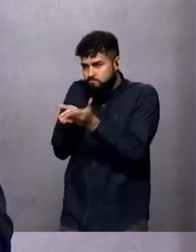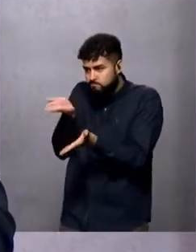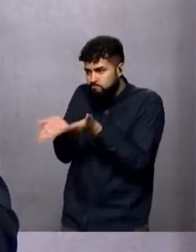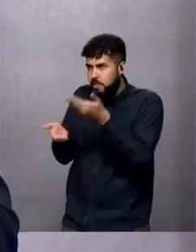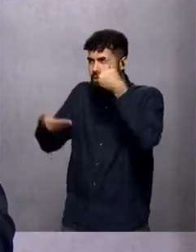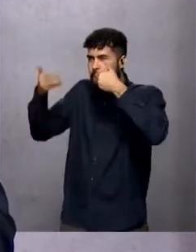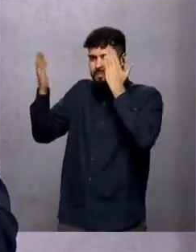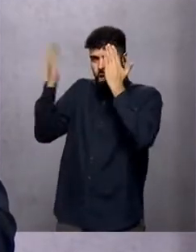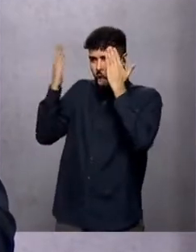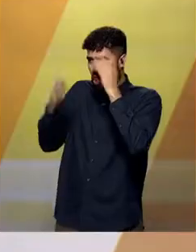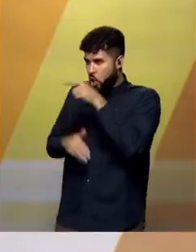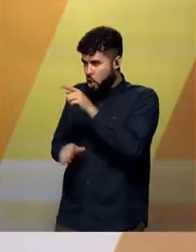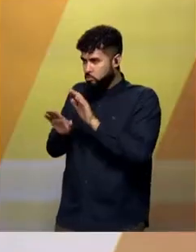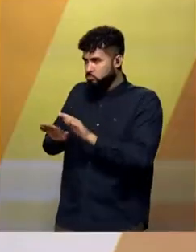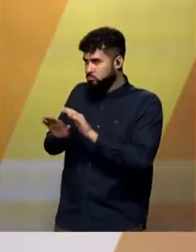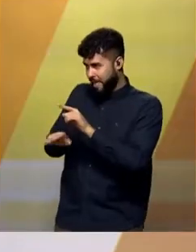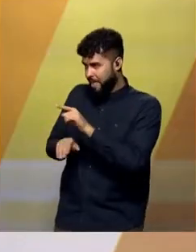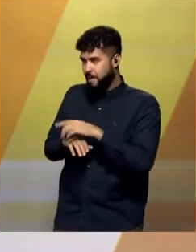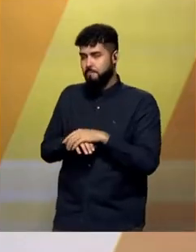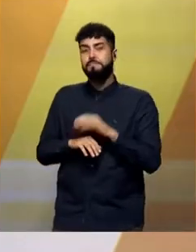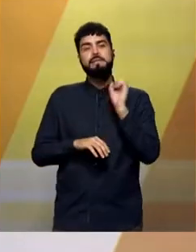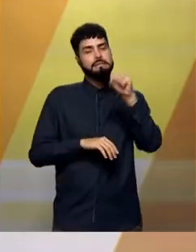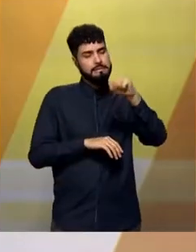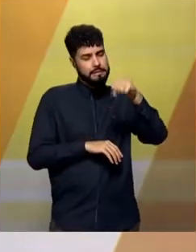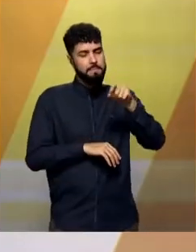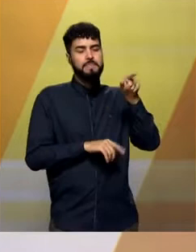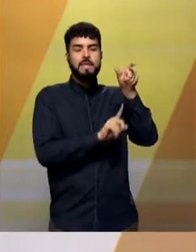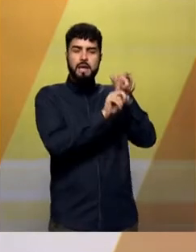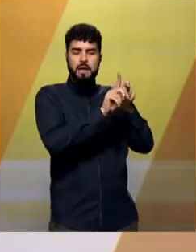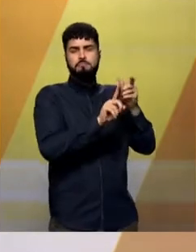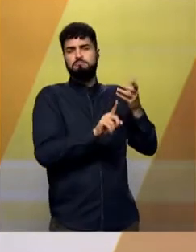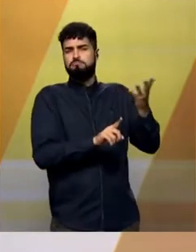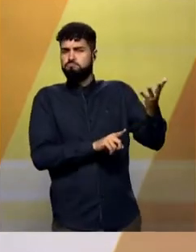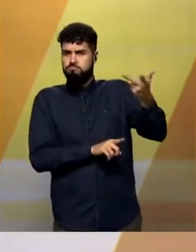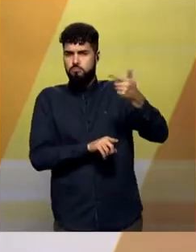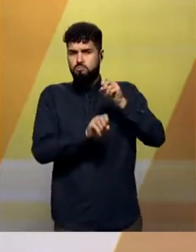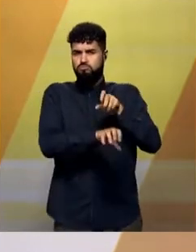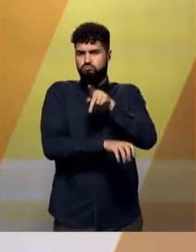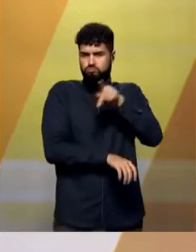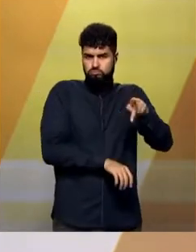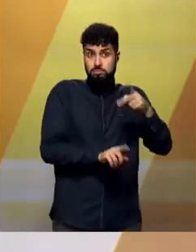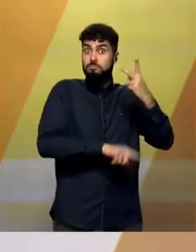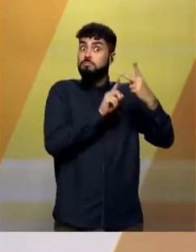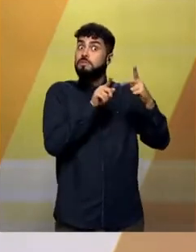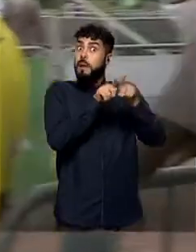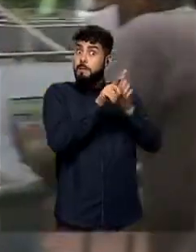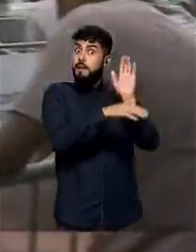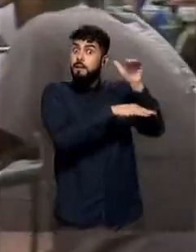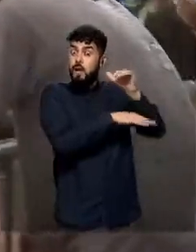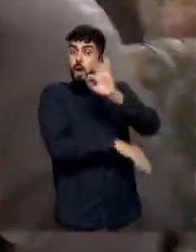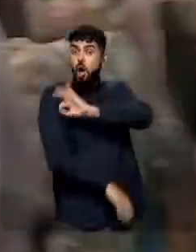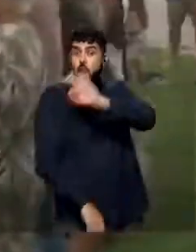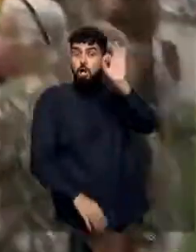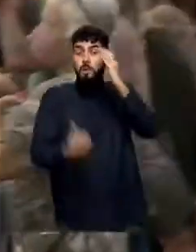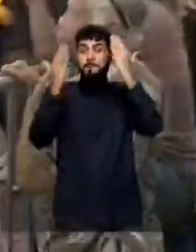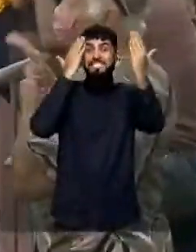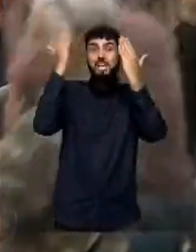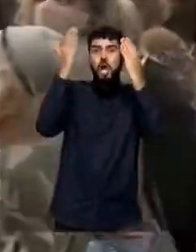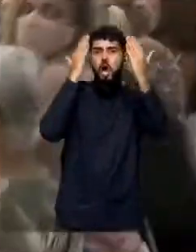toxicológico se ele além de ser um baita de um treinador ele é um ótimo